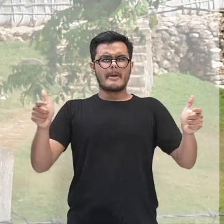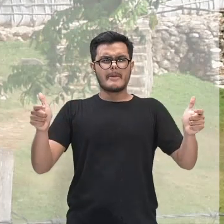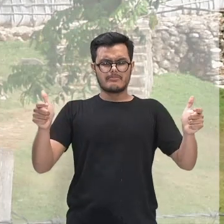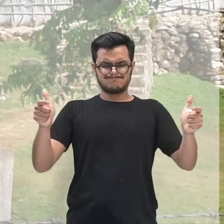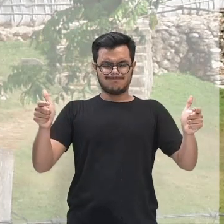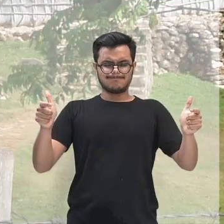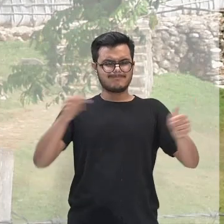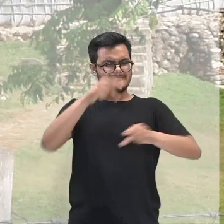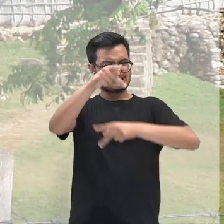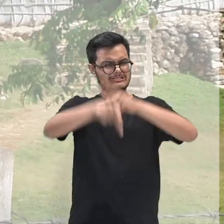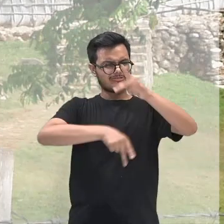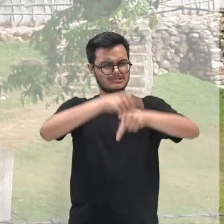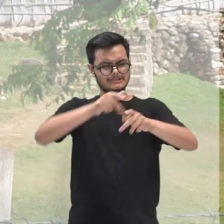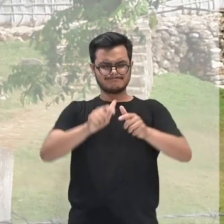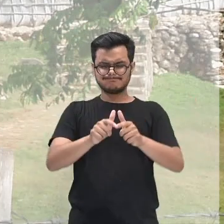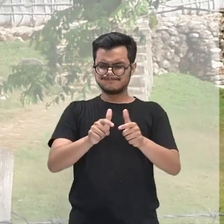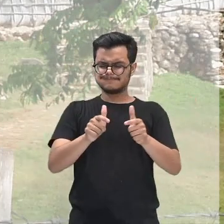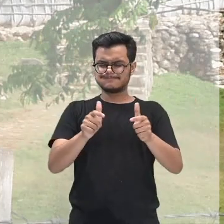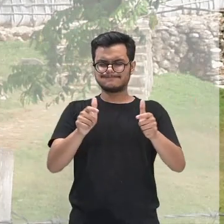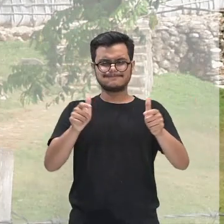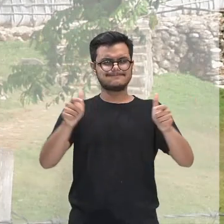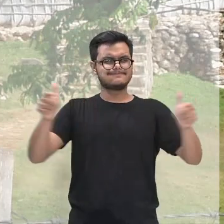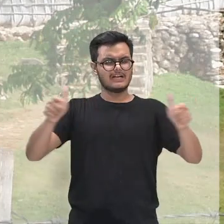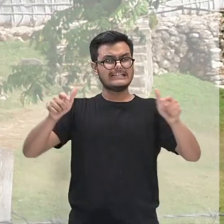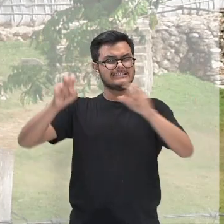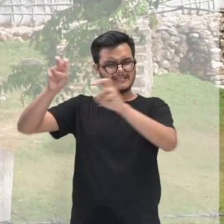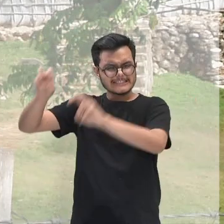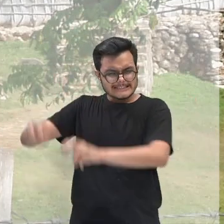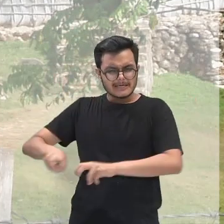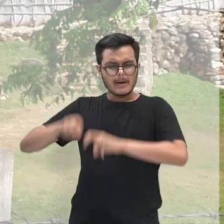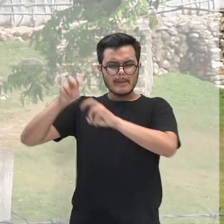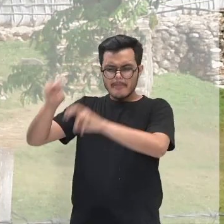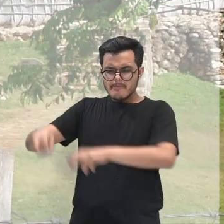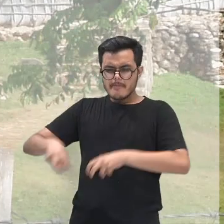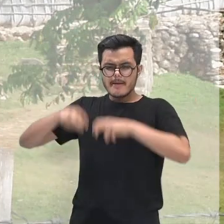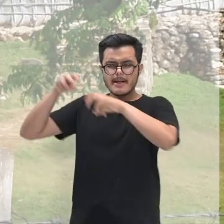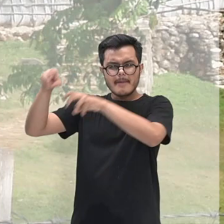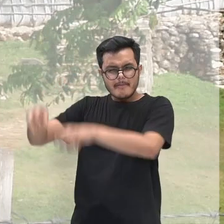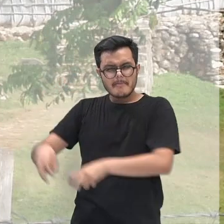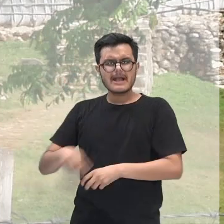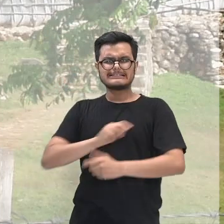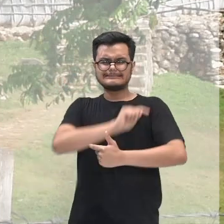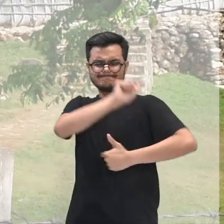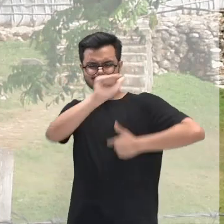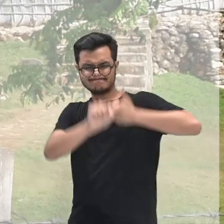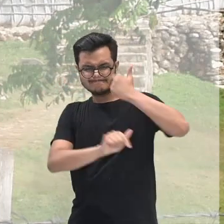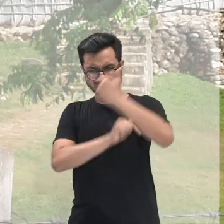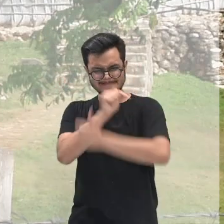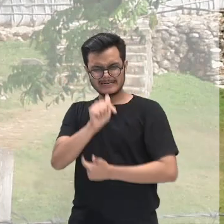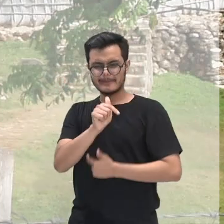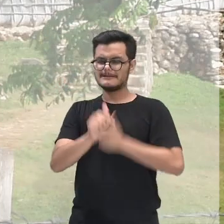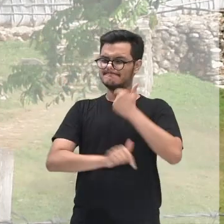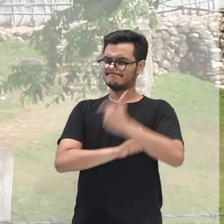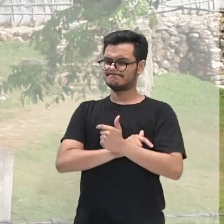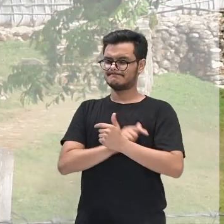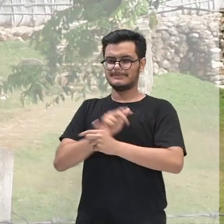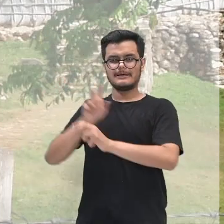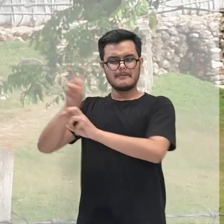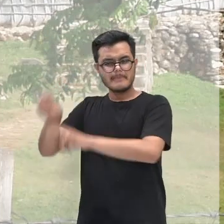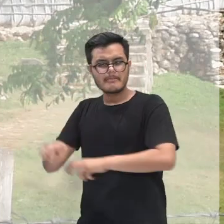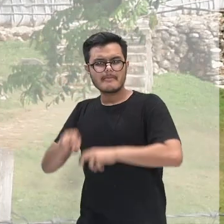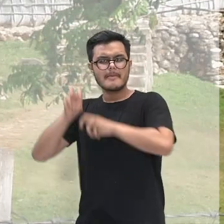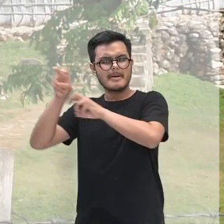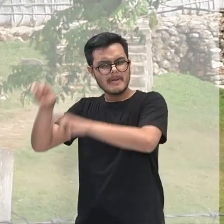de pessoas, tá? Na agricultura intensiva, nós vamos ver aí os cacicados complexos praticando uma agricultura